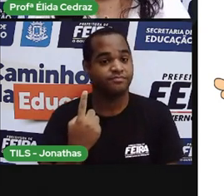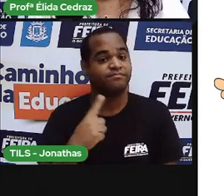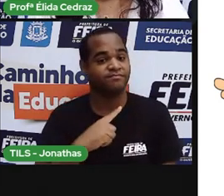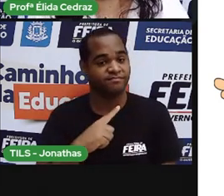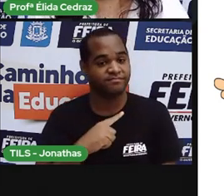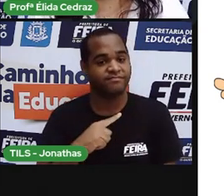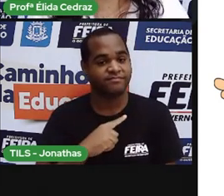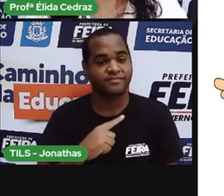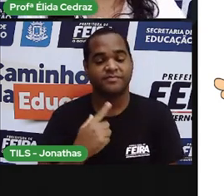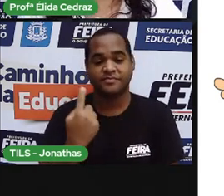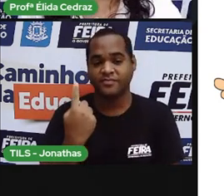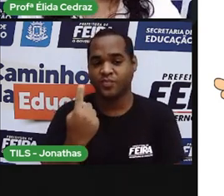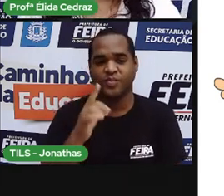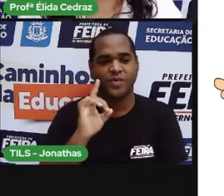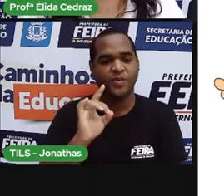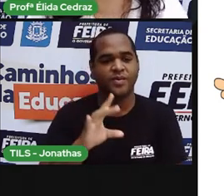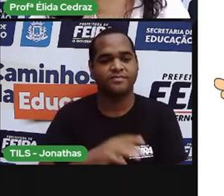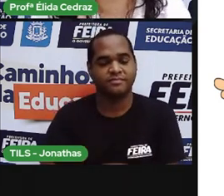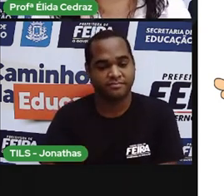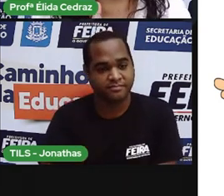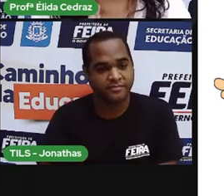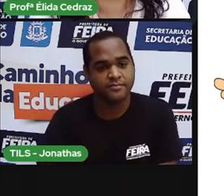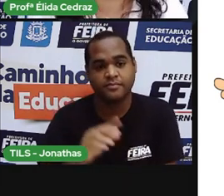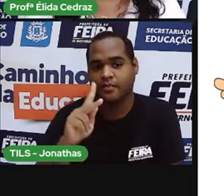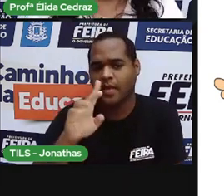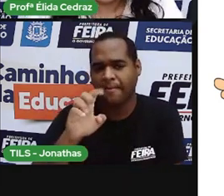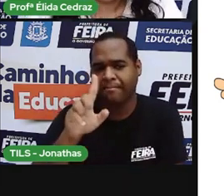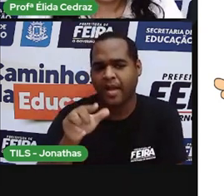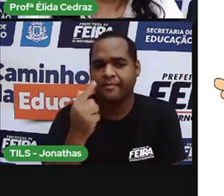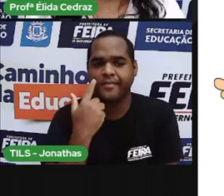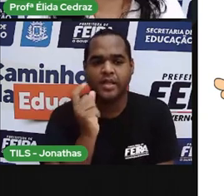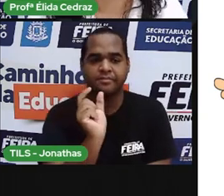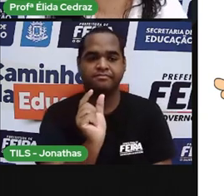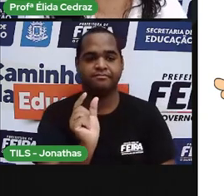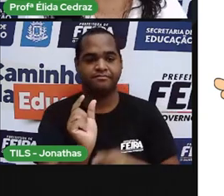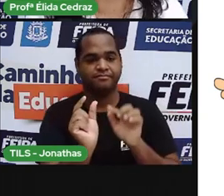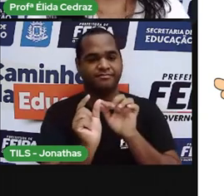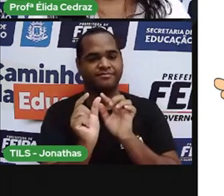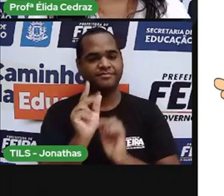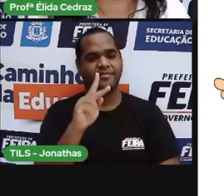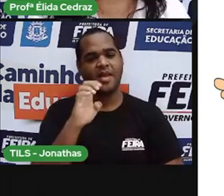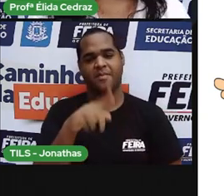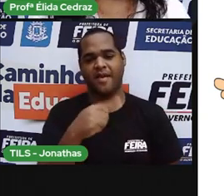Apenas uma vez. Pé tem 1 sílaba. E